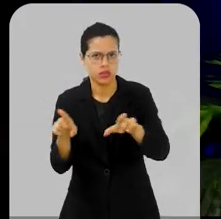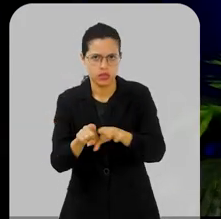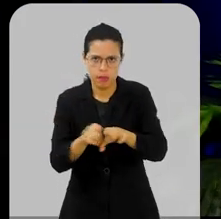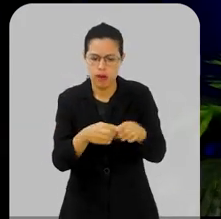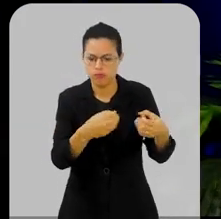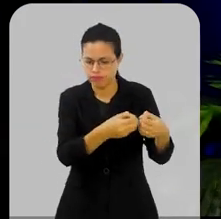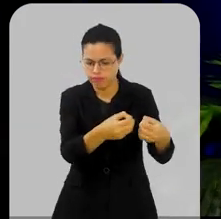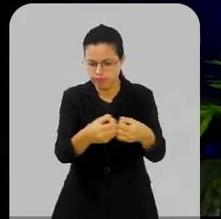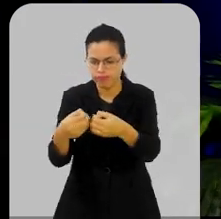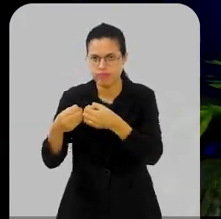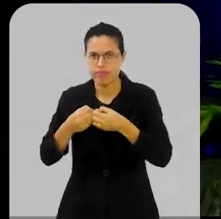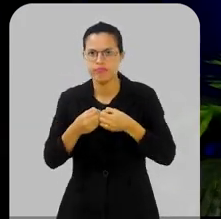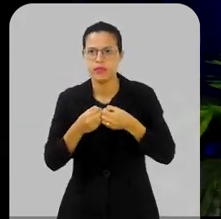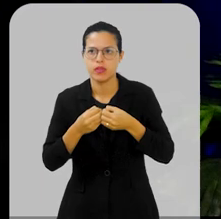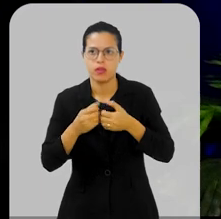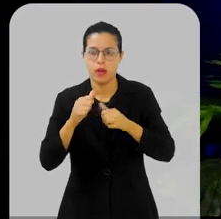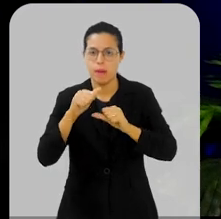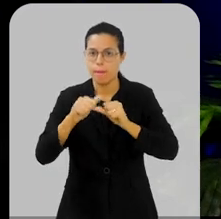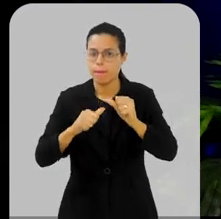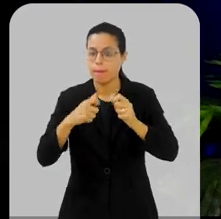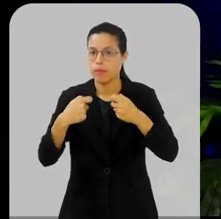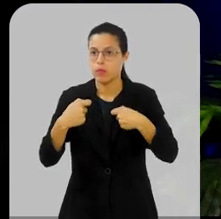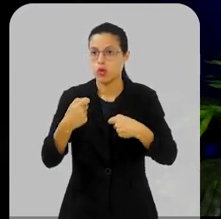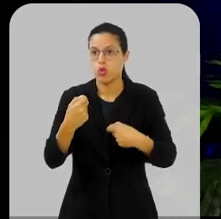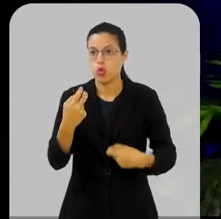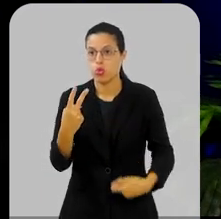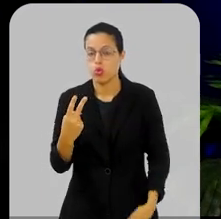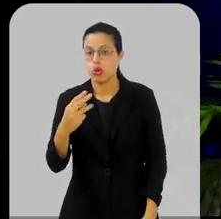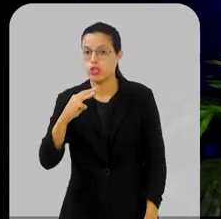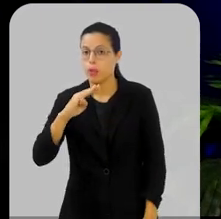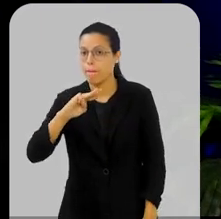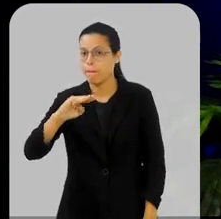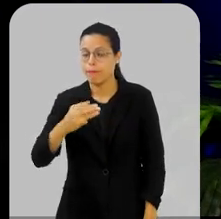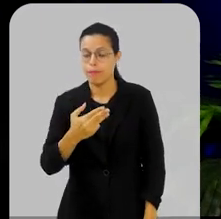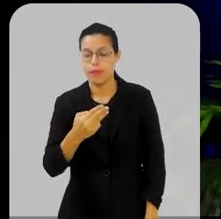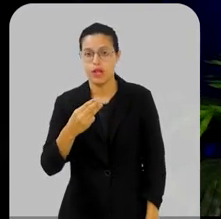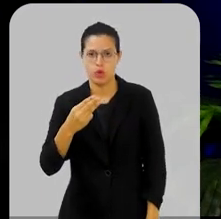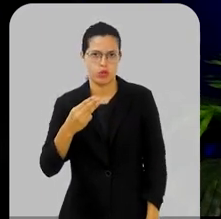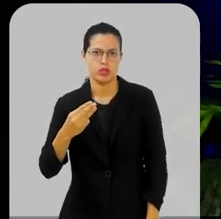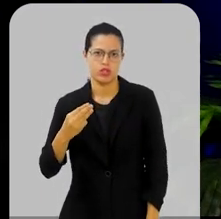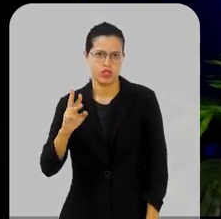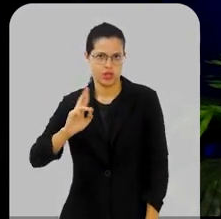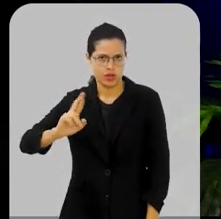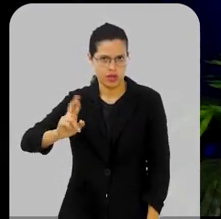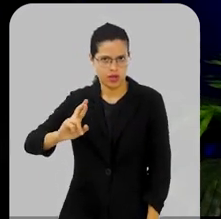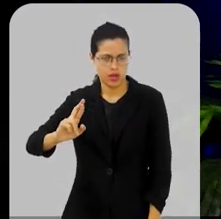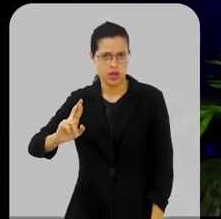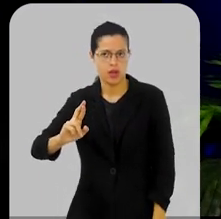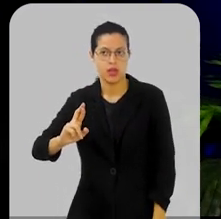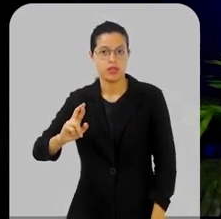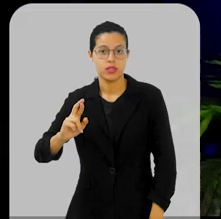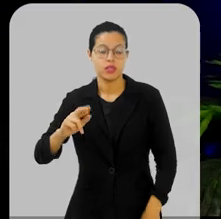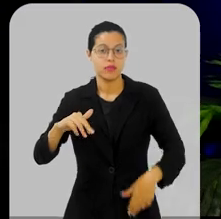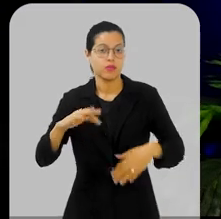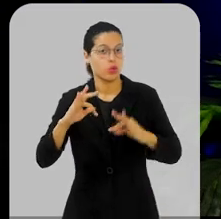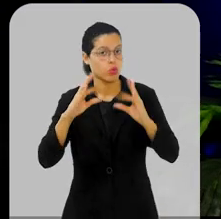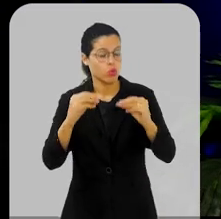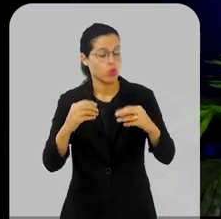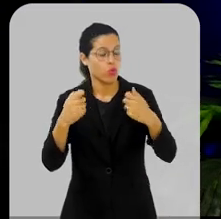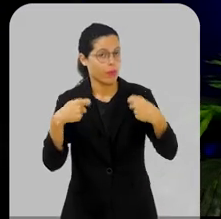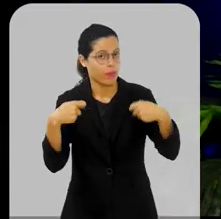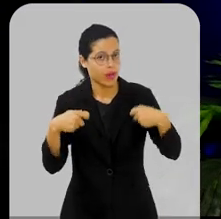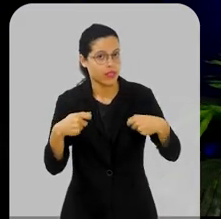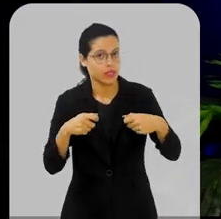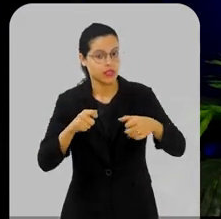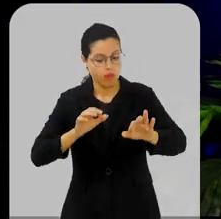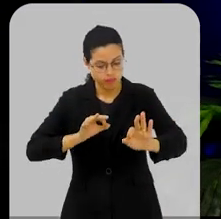o seu entorno, pode chegar aí facilmente a uns 2 bilhões de reais. Então, tem